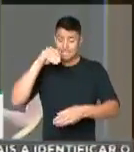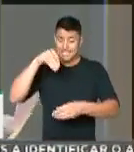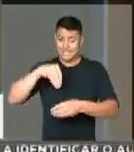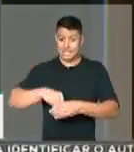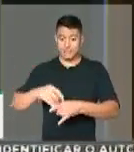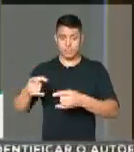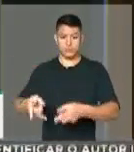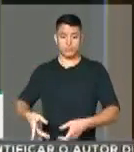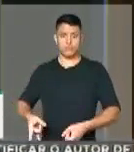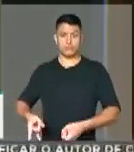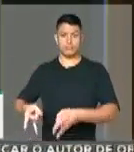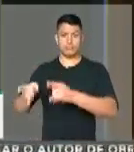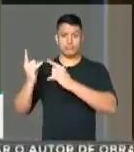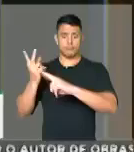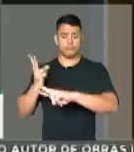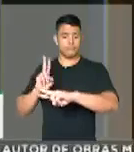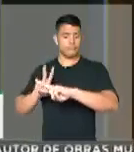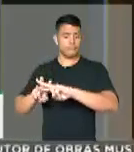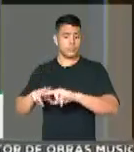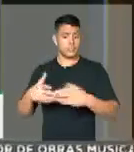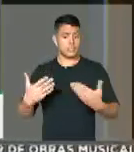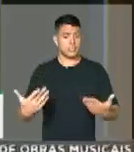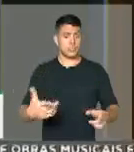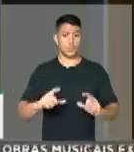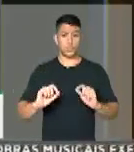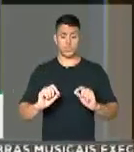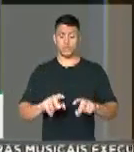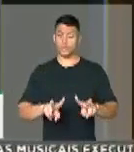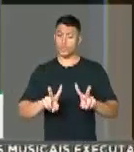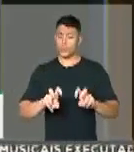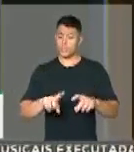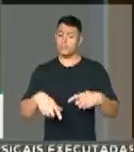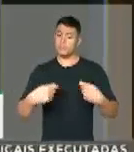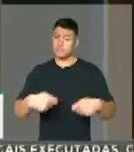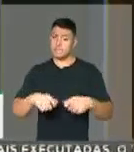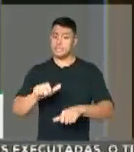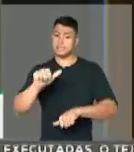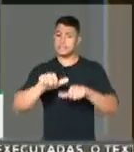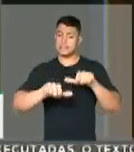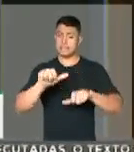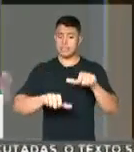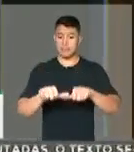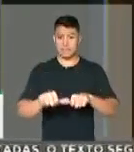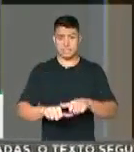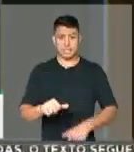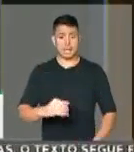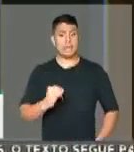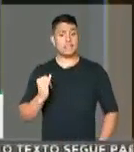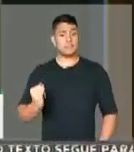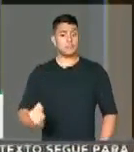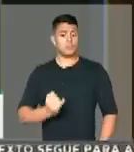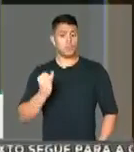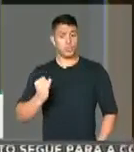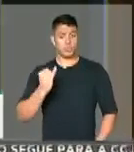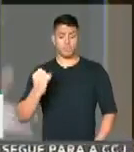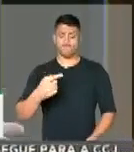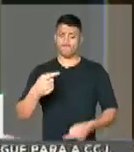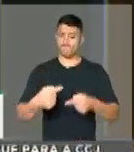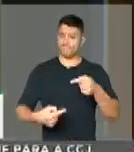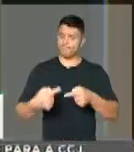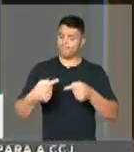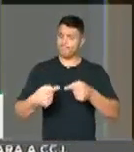unidades prisionais. Essa matéria precisa ser avaliada por essa casa, é fundamental que esse debate